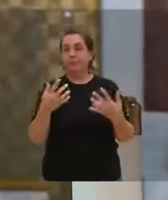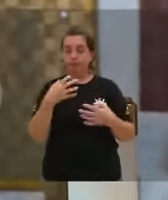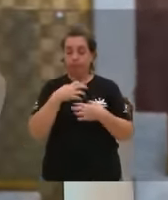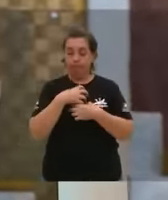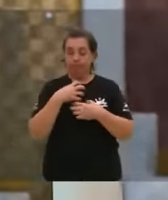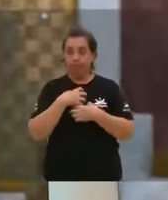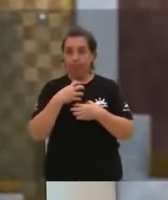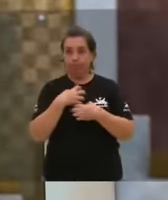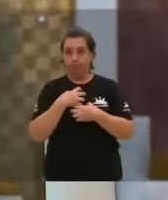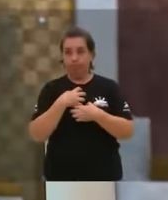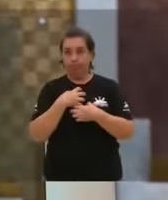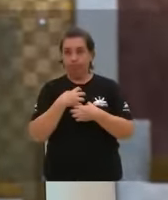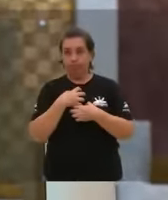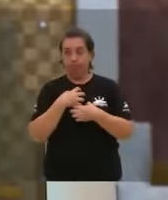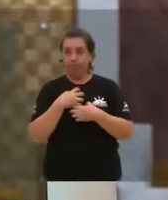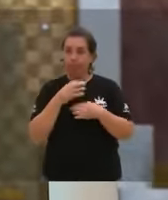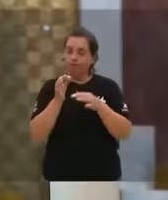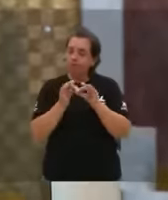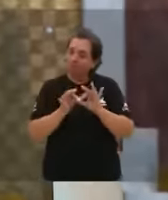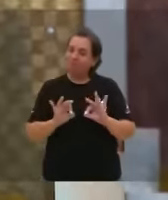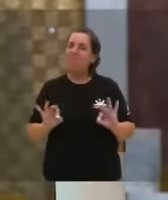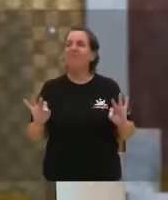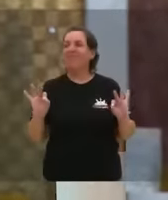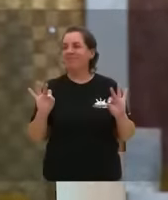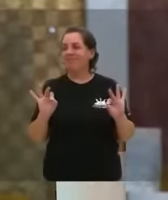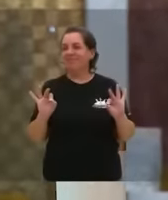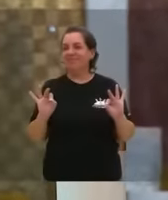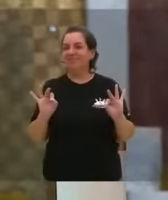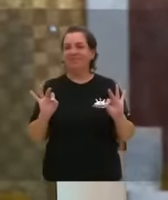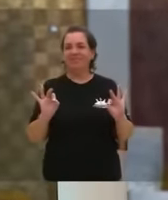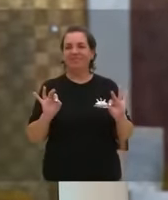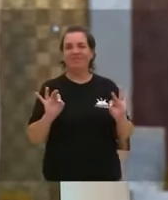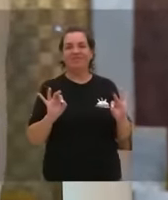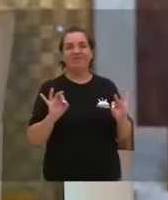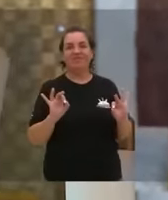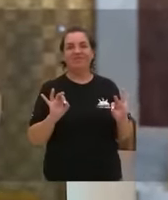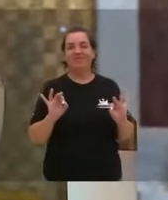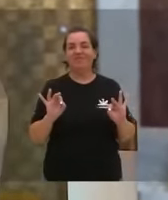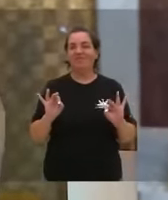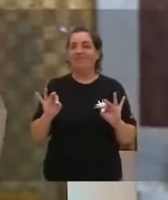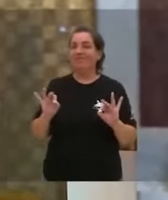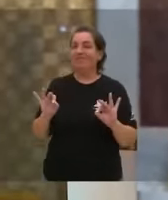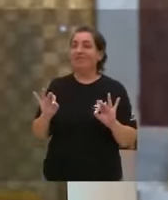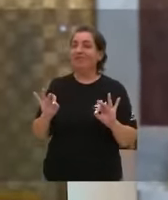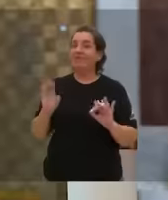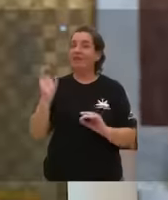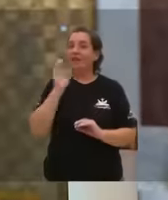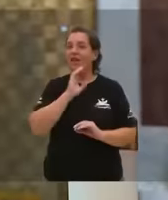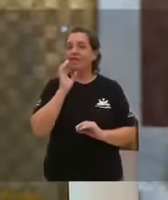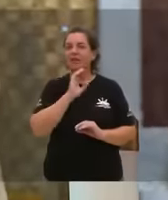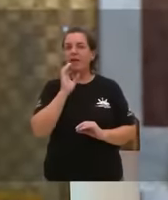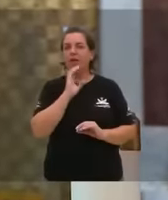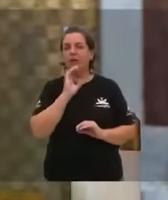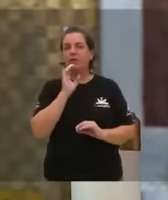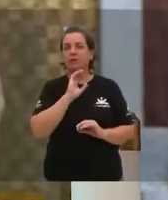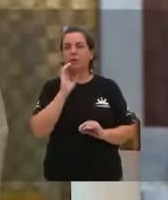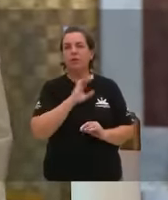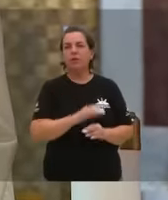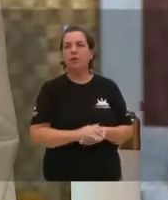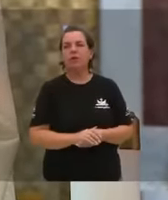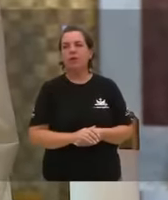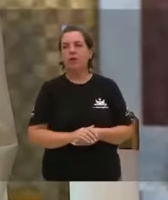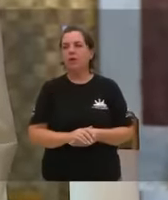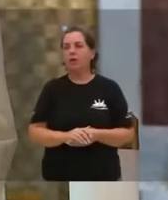atitude mais simples, uma atitude mais rápida, o